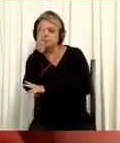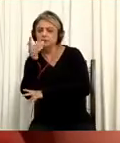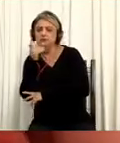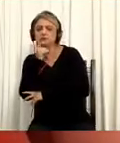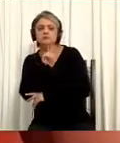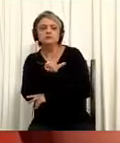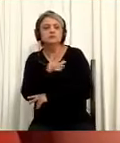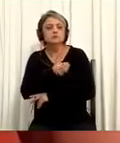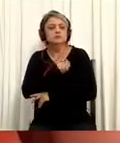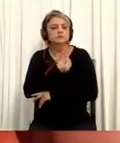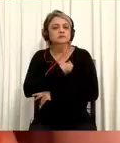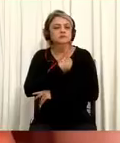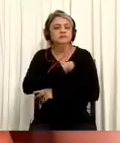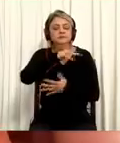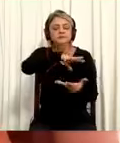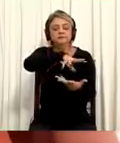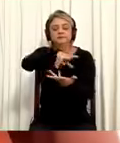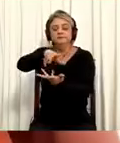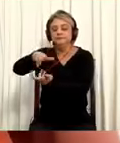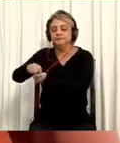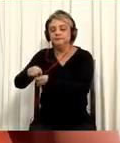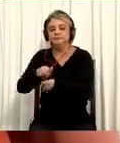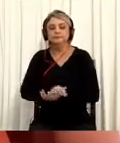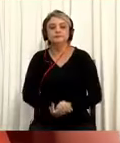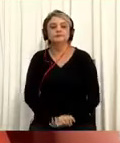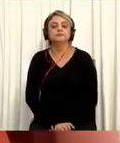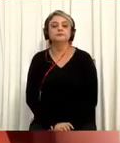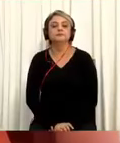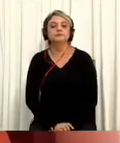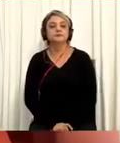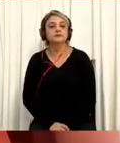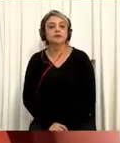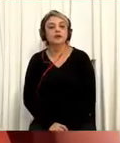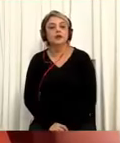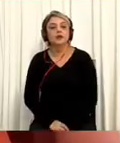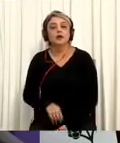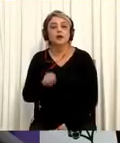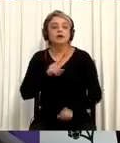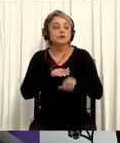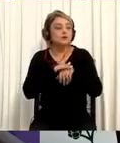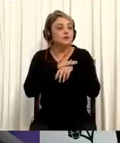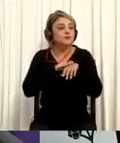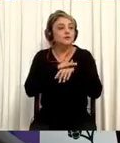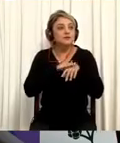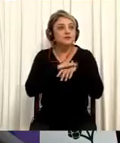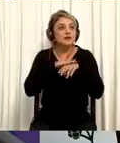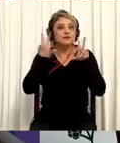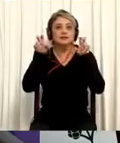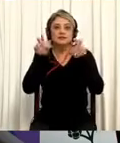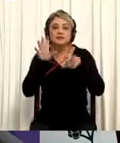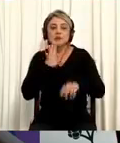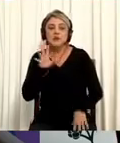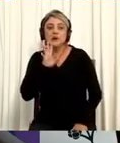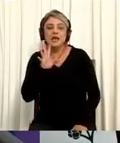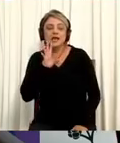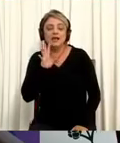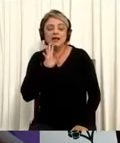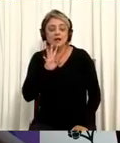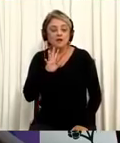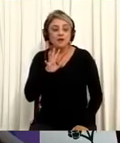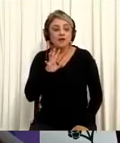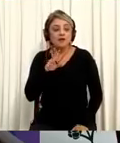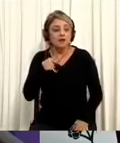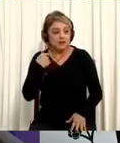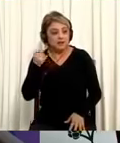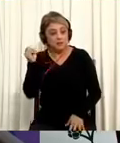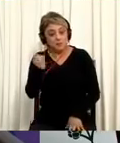conseguir viver bem no planeta Terra. Sim, gente, esse bate-papo, esse tema tá tão legal, né? Tão gostoso